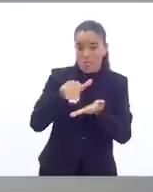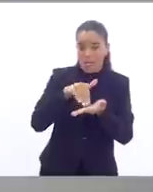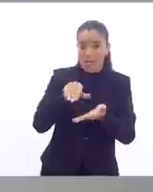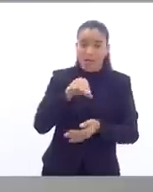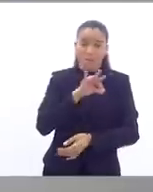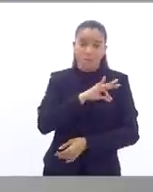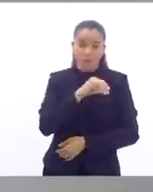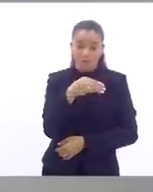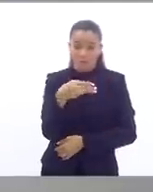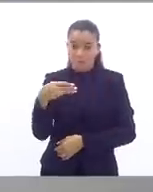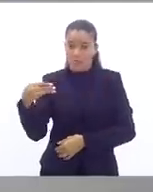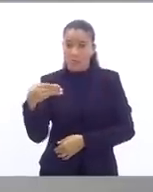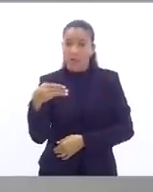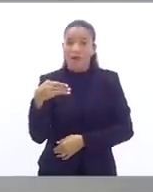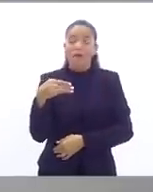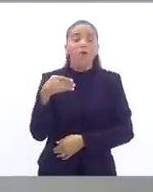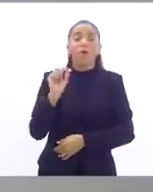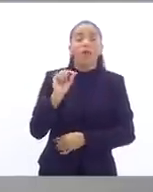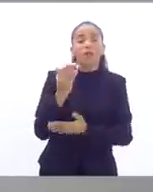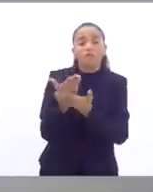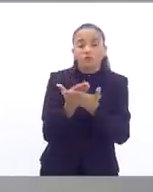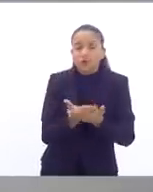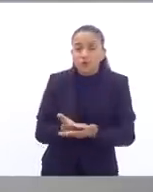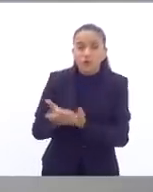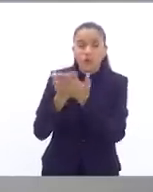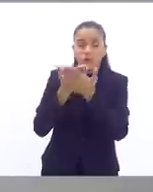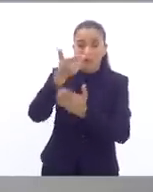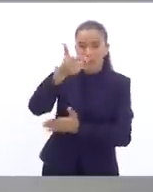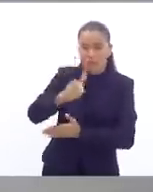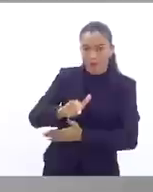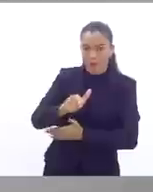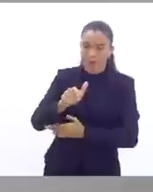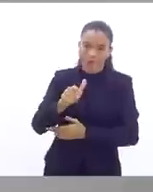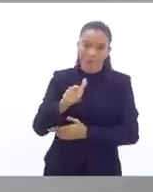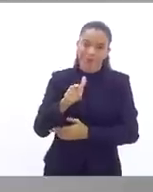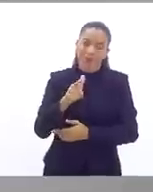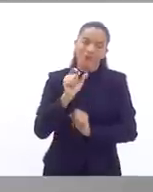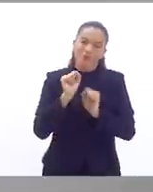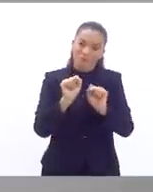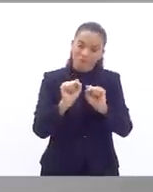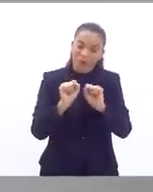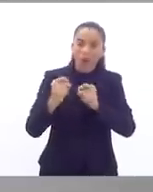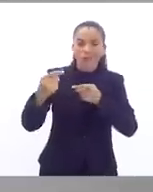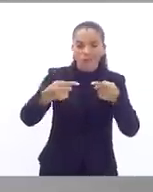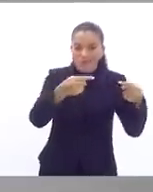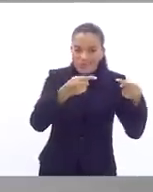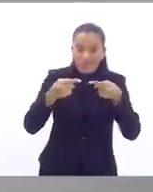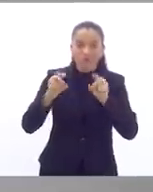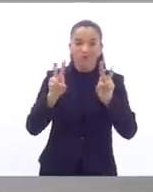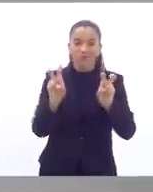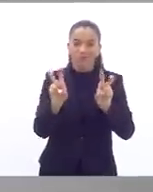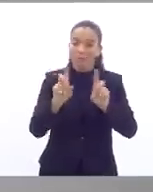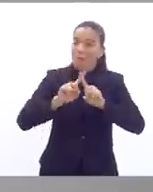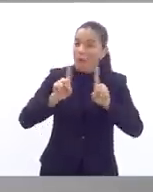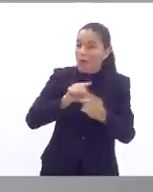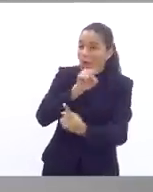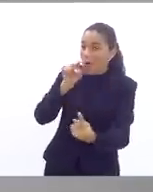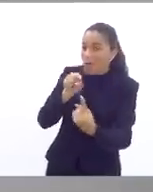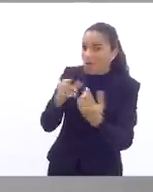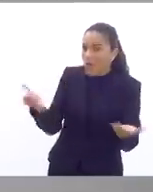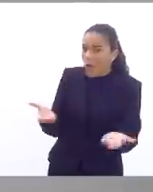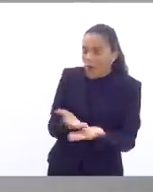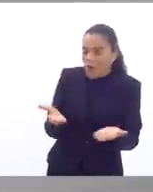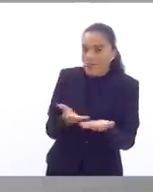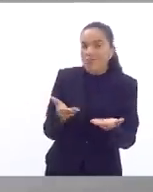Polícia Militar estaria fazendo um novo estudo sobre a grana então nada impede que a gente aborda esse assunto mas o objetivo da